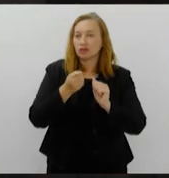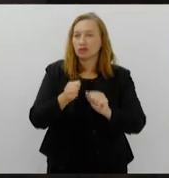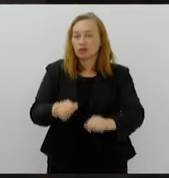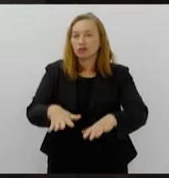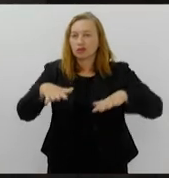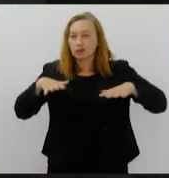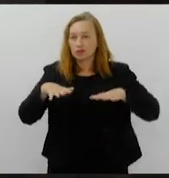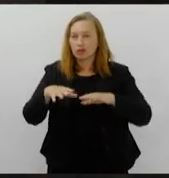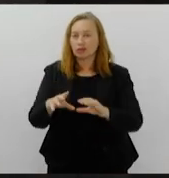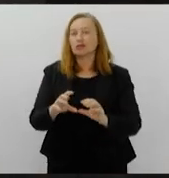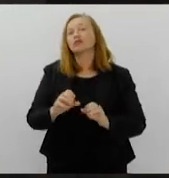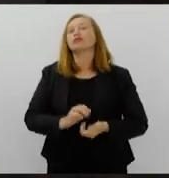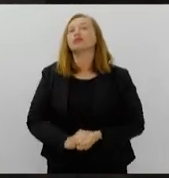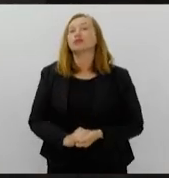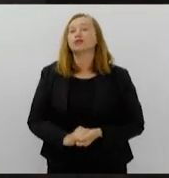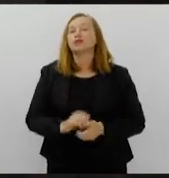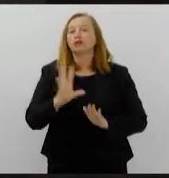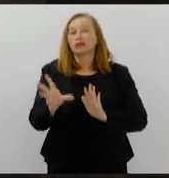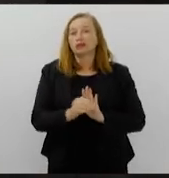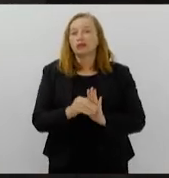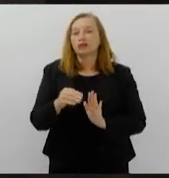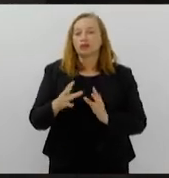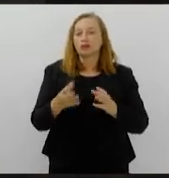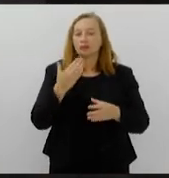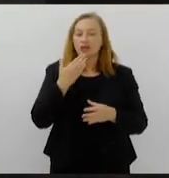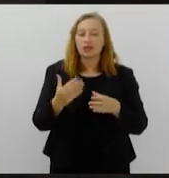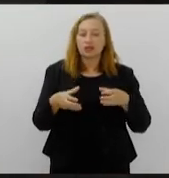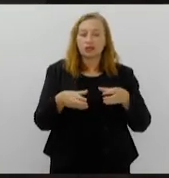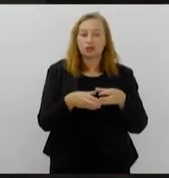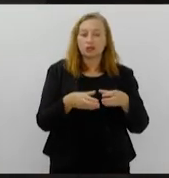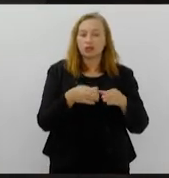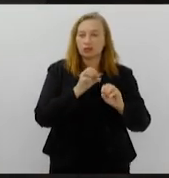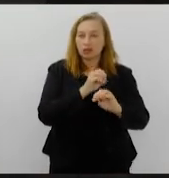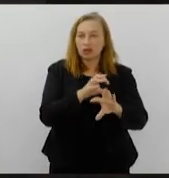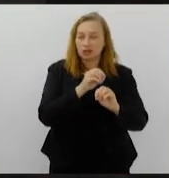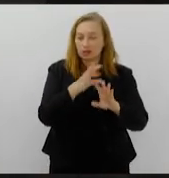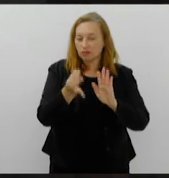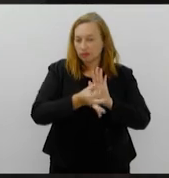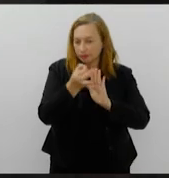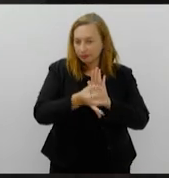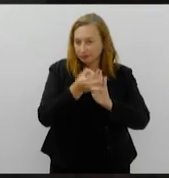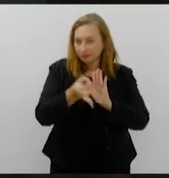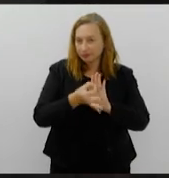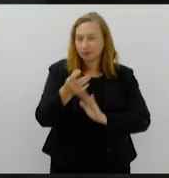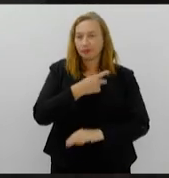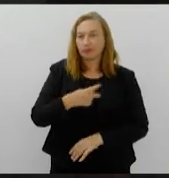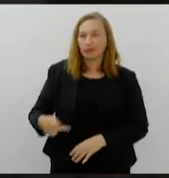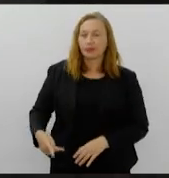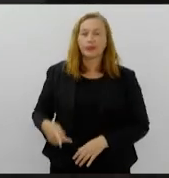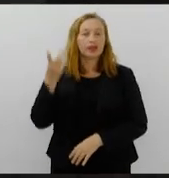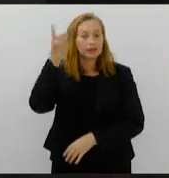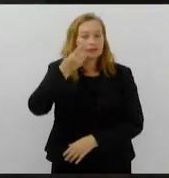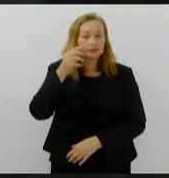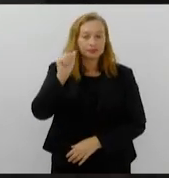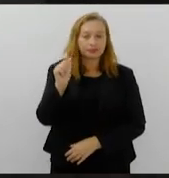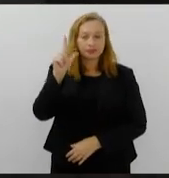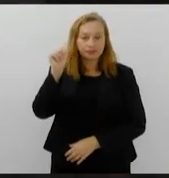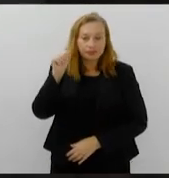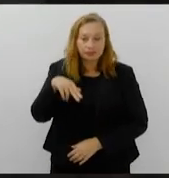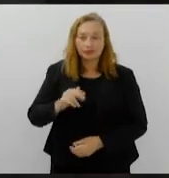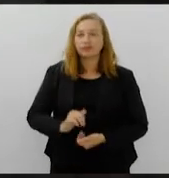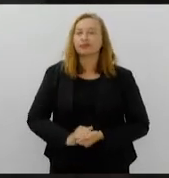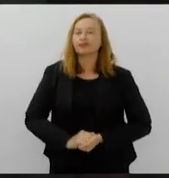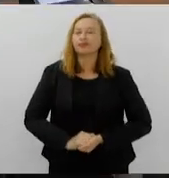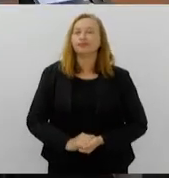de plenário. Para emitir parecer pela Comissão de Educação, nosso presidente, deputado Alan Lopes, por favor, pela Comissão